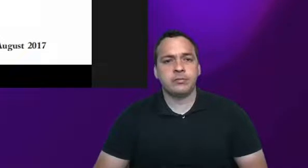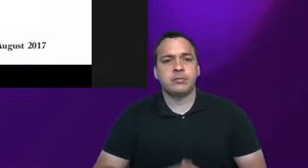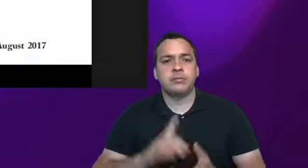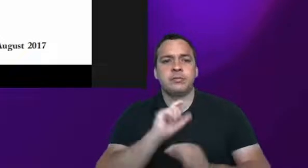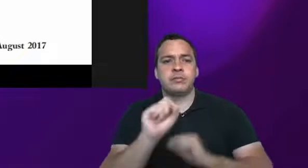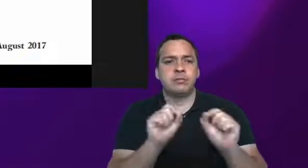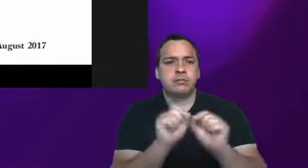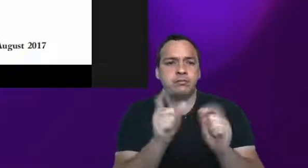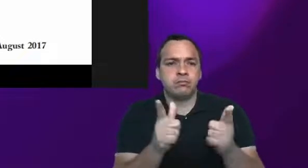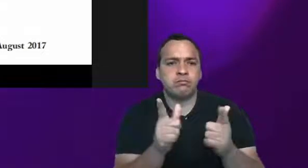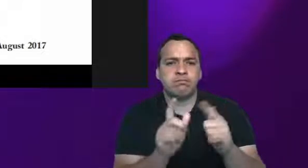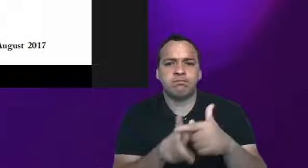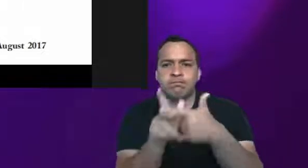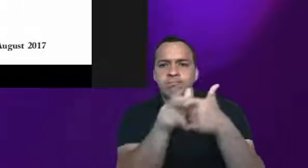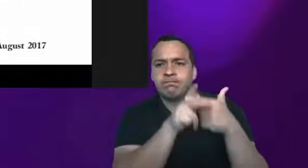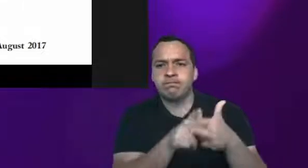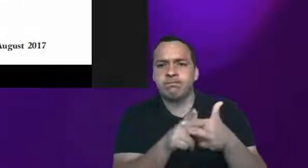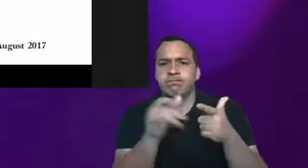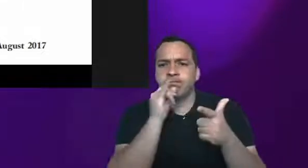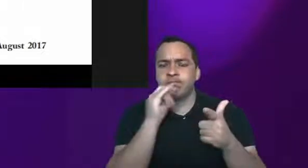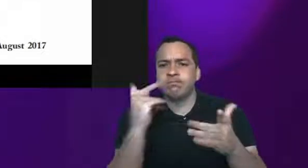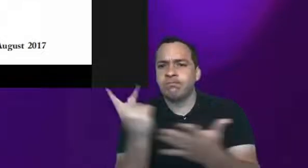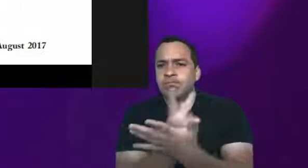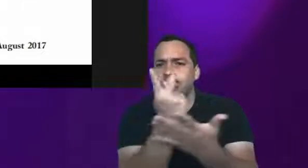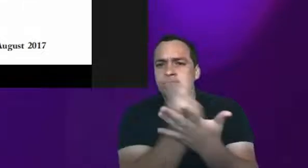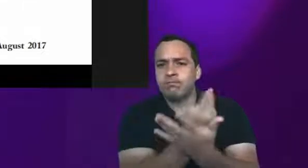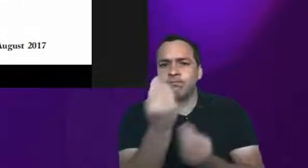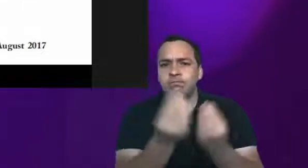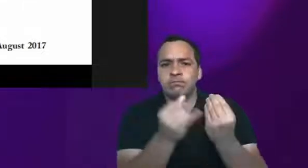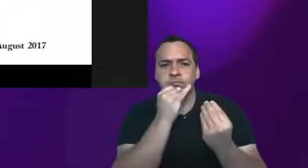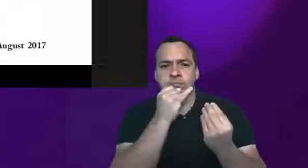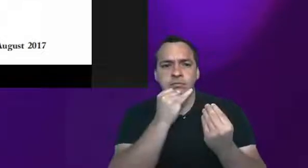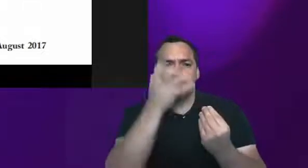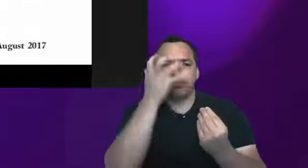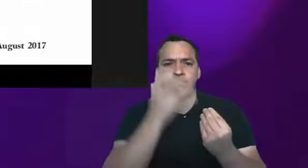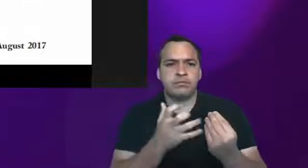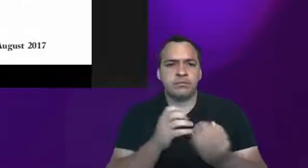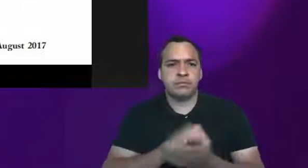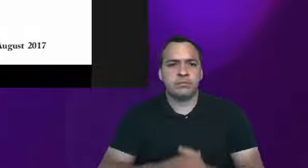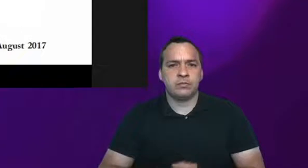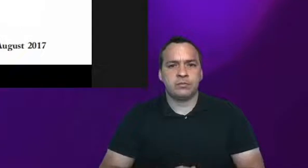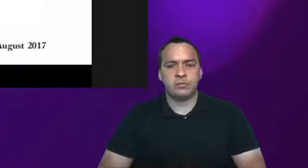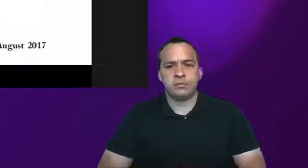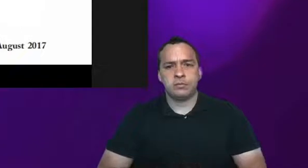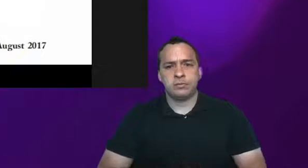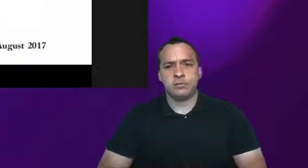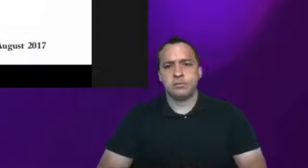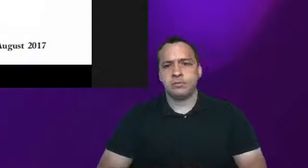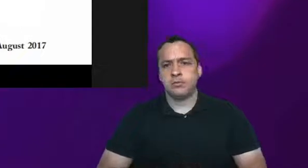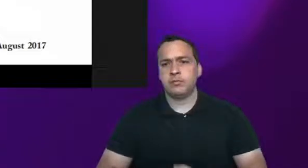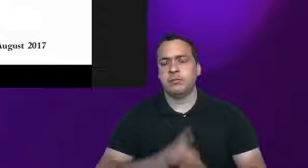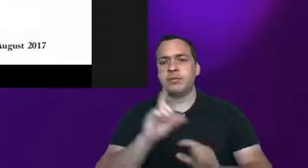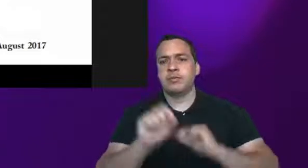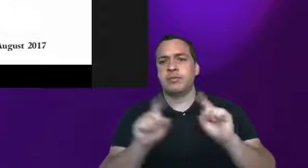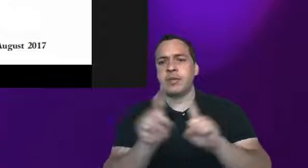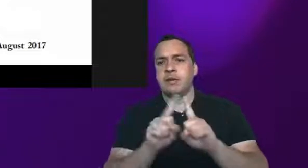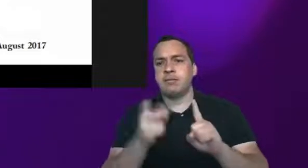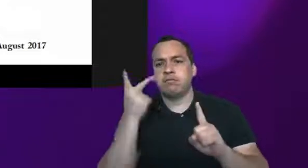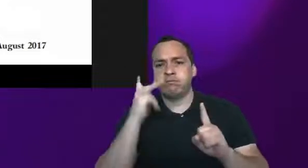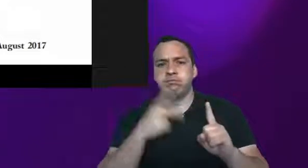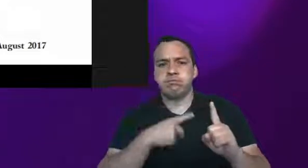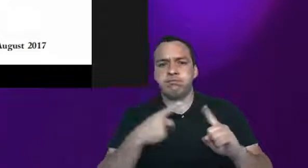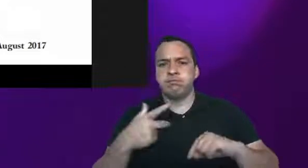houve pequenas situações de doentes, houve situações pontuais de doentes que foram transplantados por metástases hepáticas em